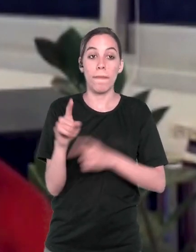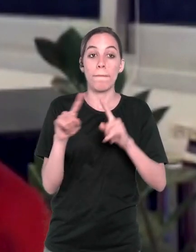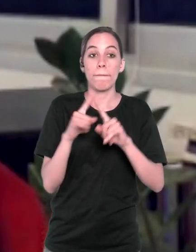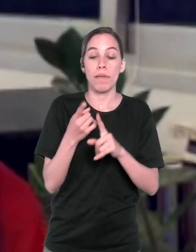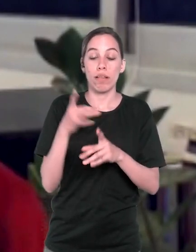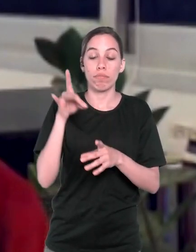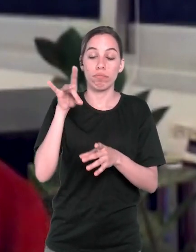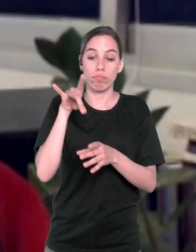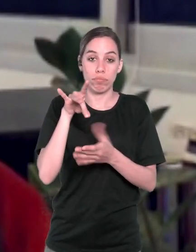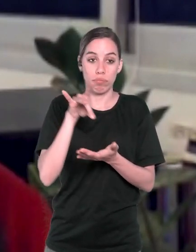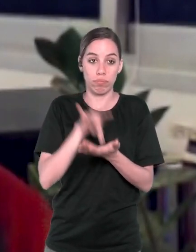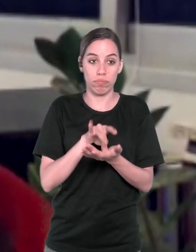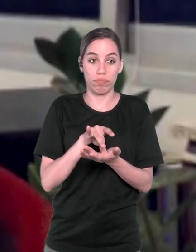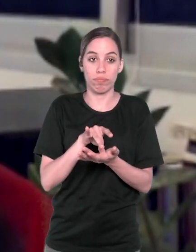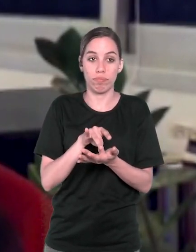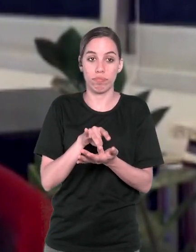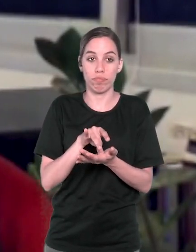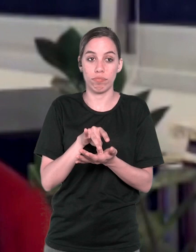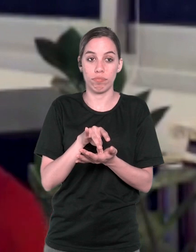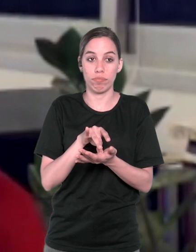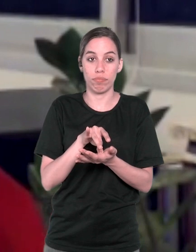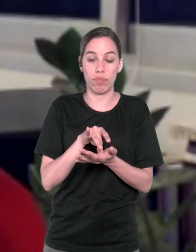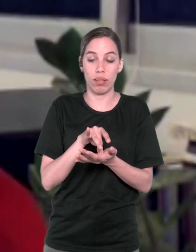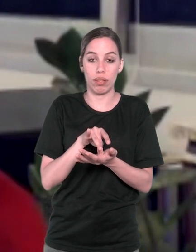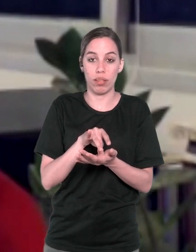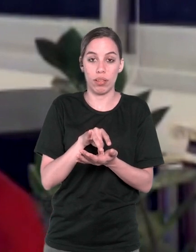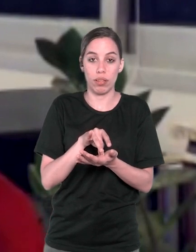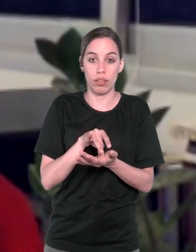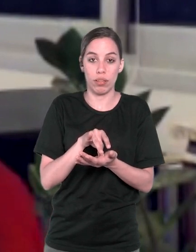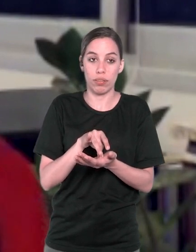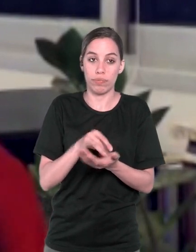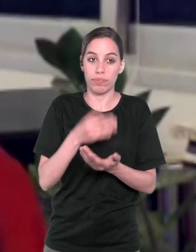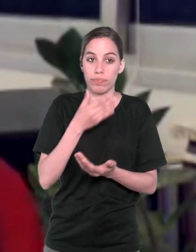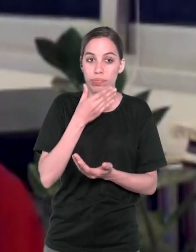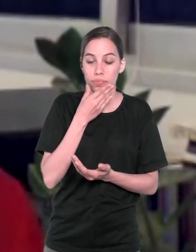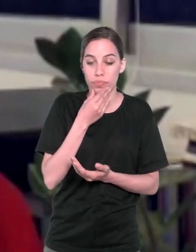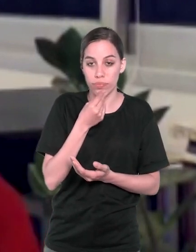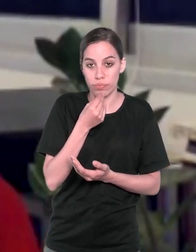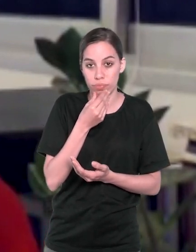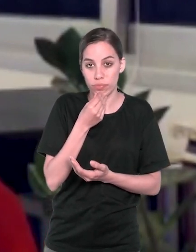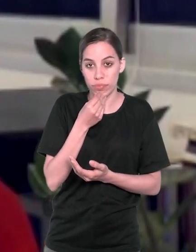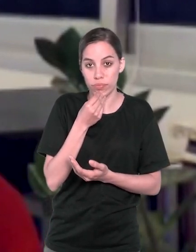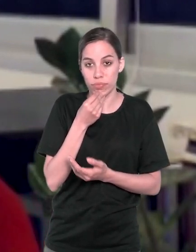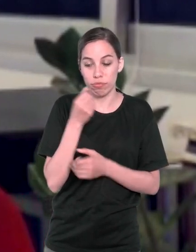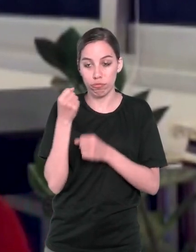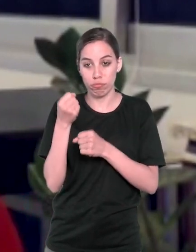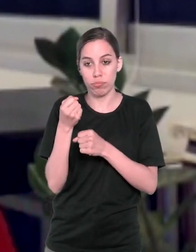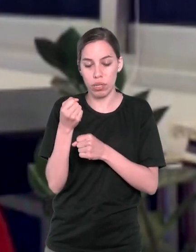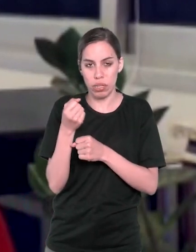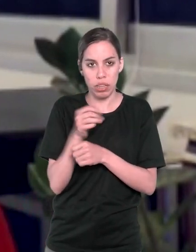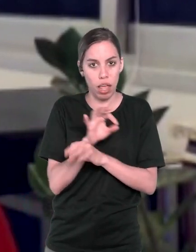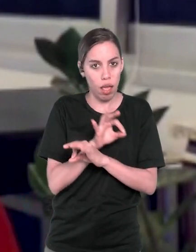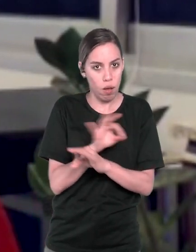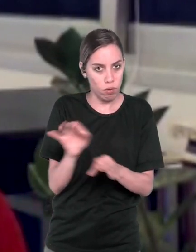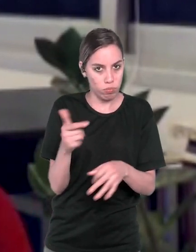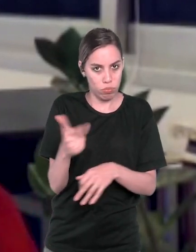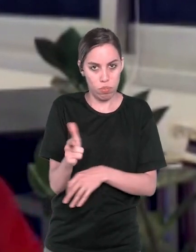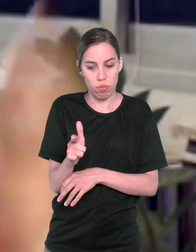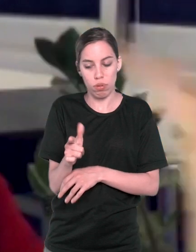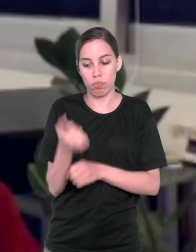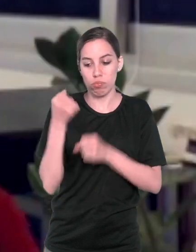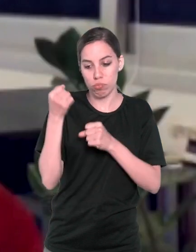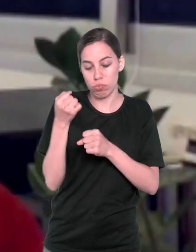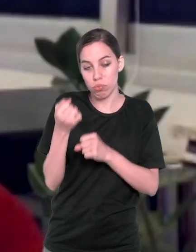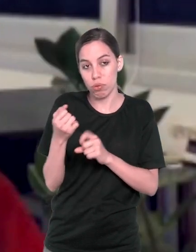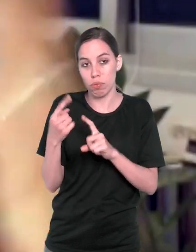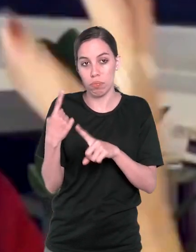necessariamente, né, esse viés. É bom e ótimo que não tenha, né, porque